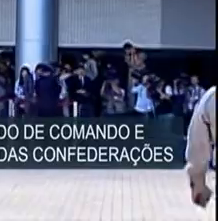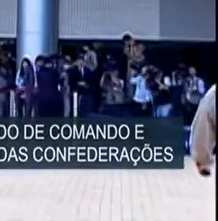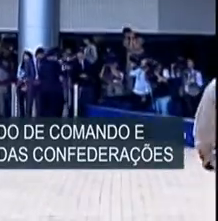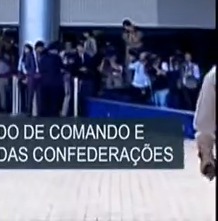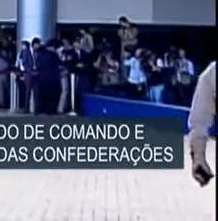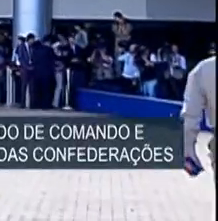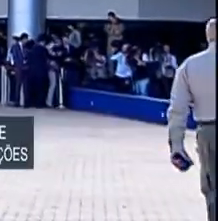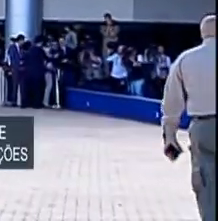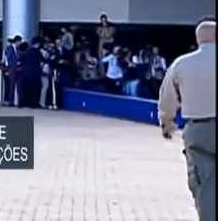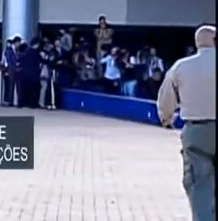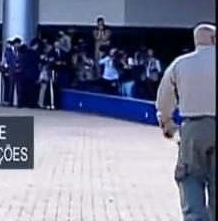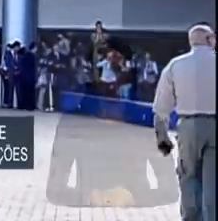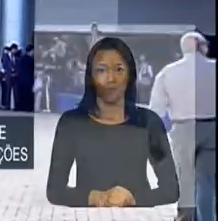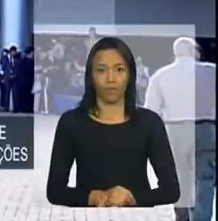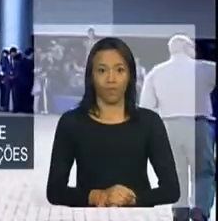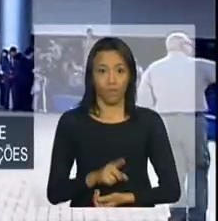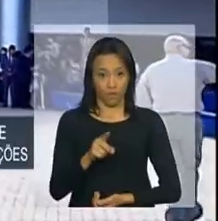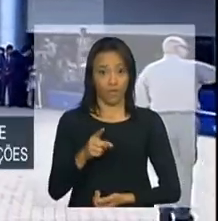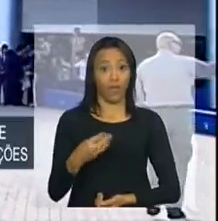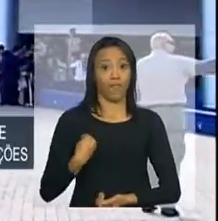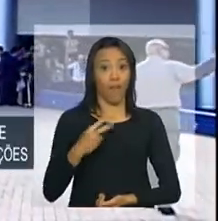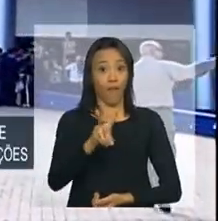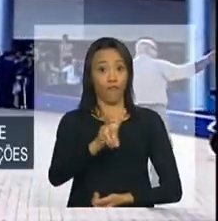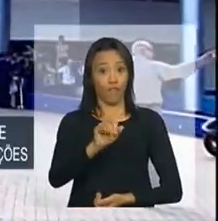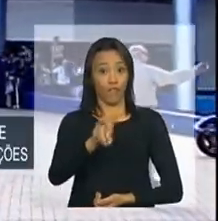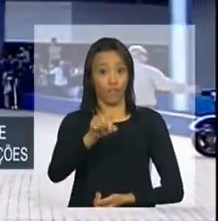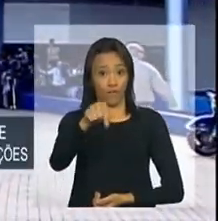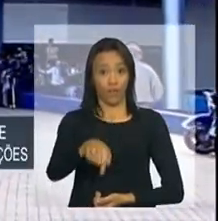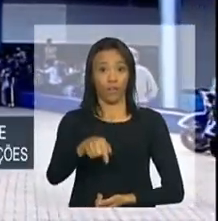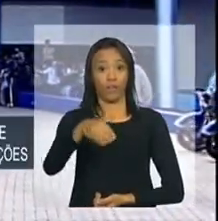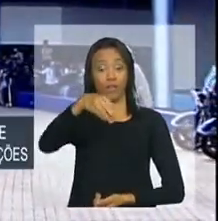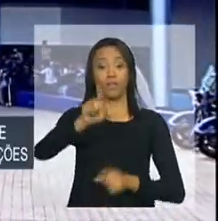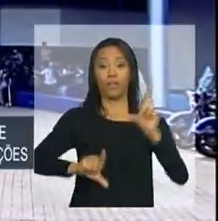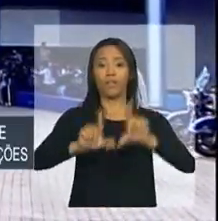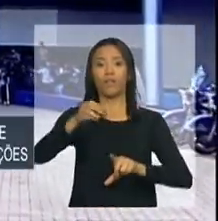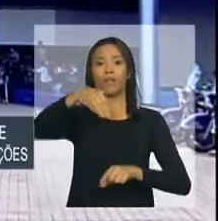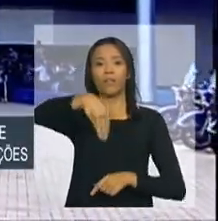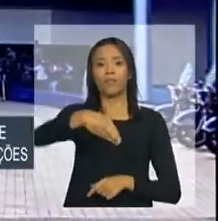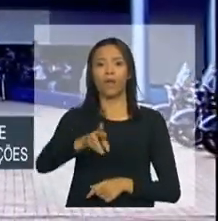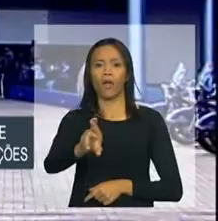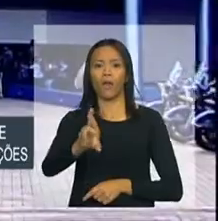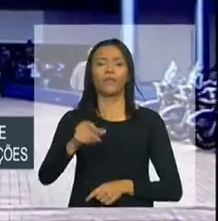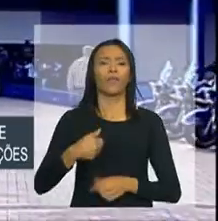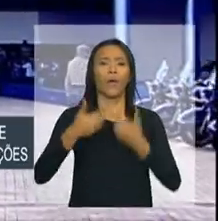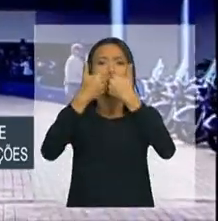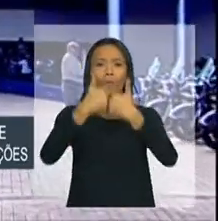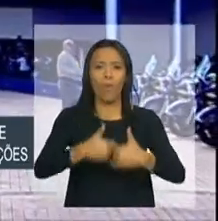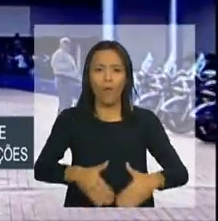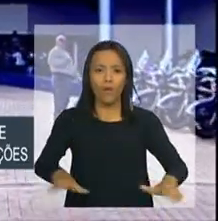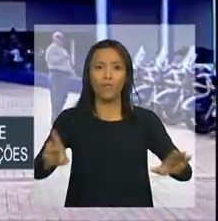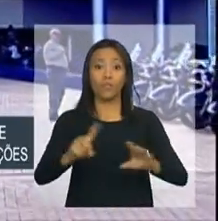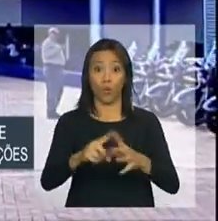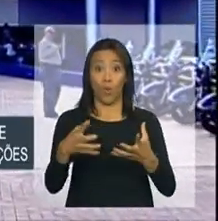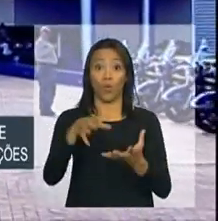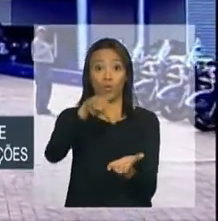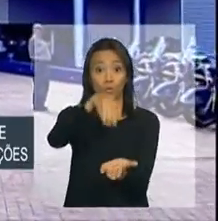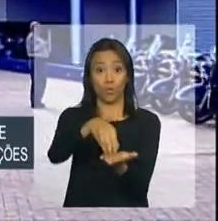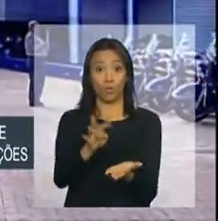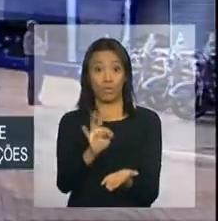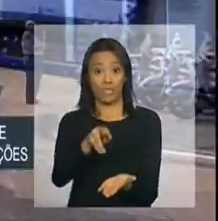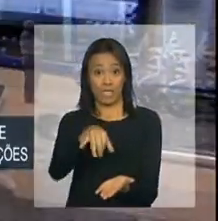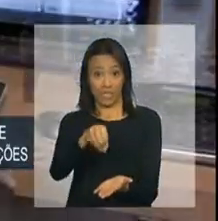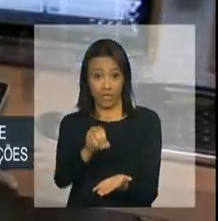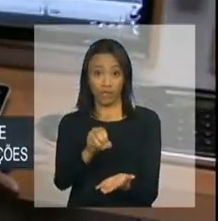você está ao vivo na TVN BR acompanhando a inauguração do Centro Integrado de comando e controle